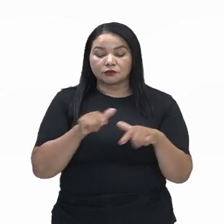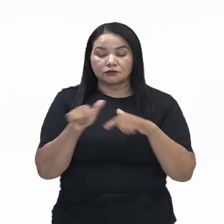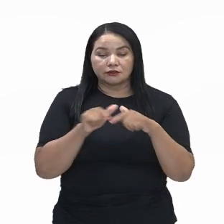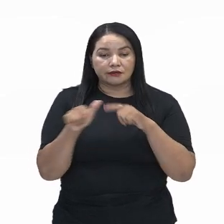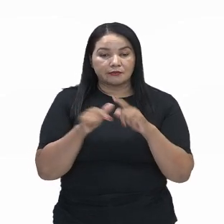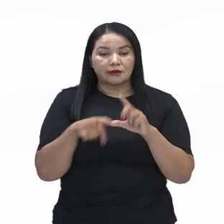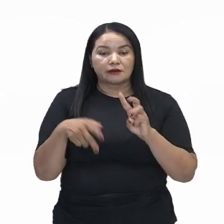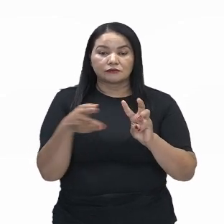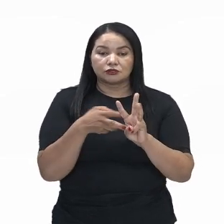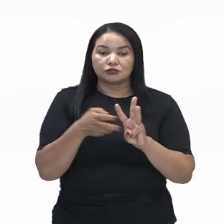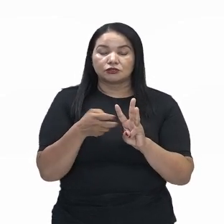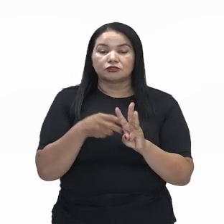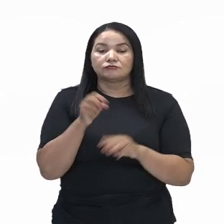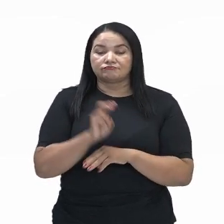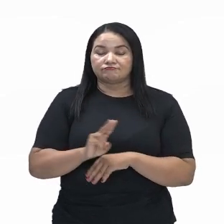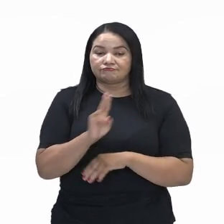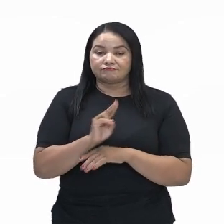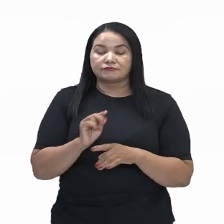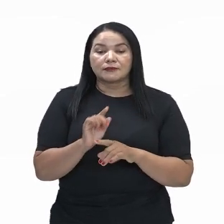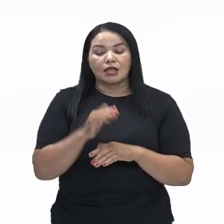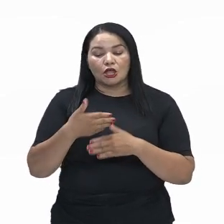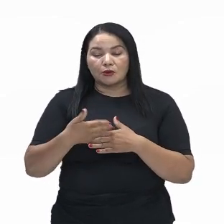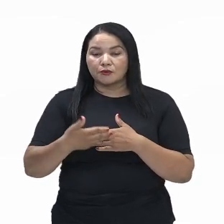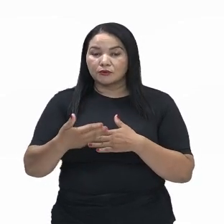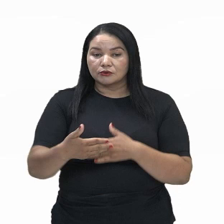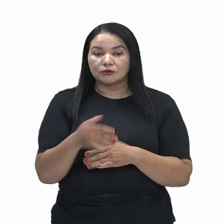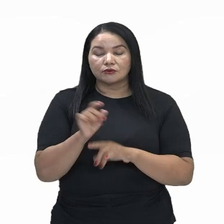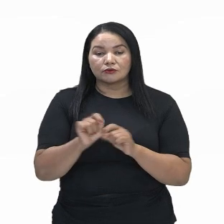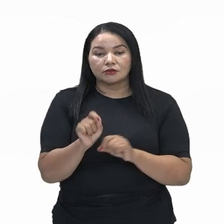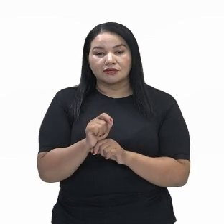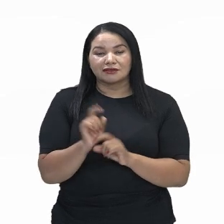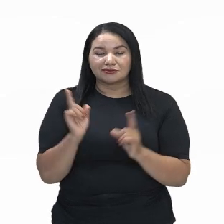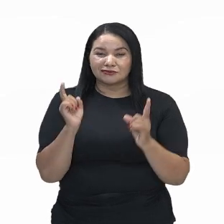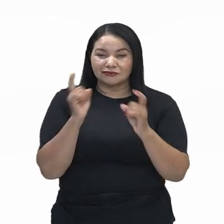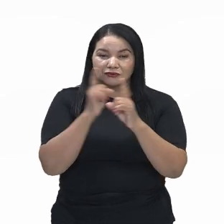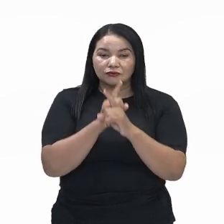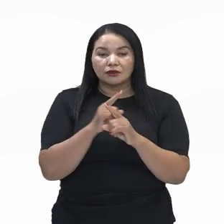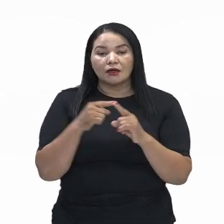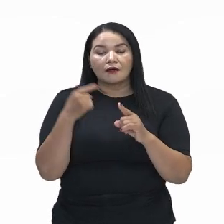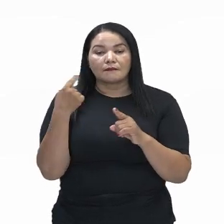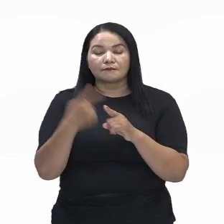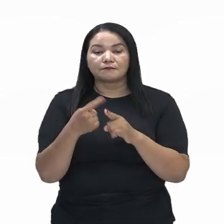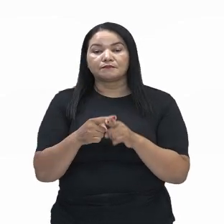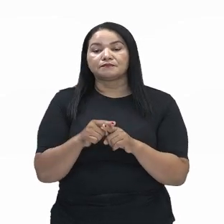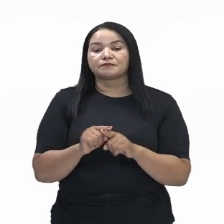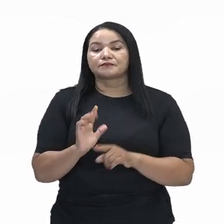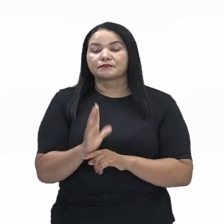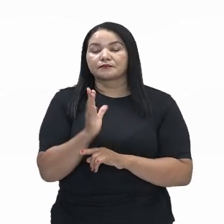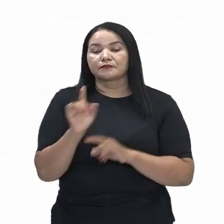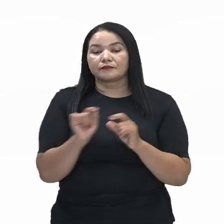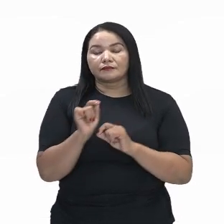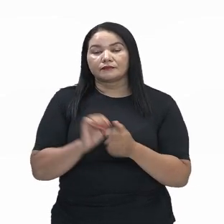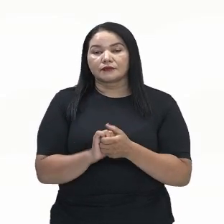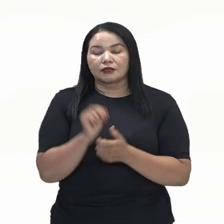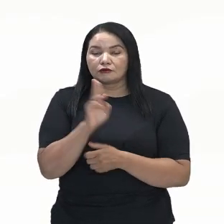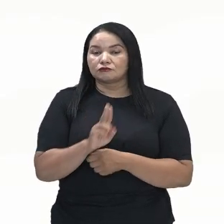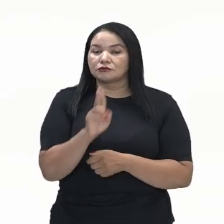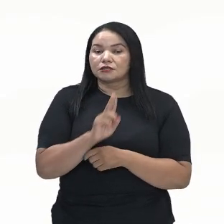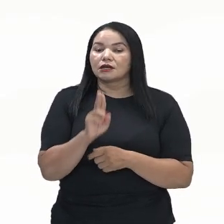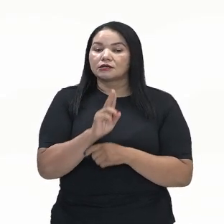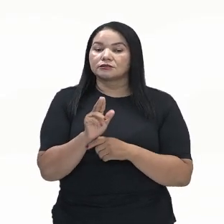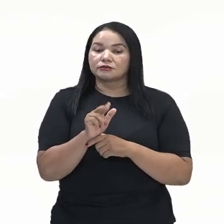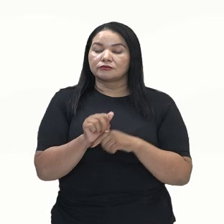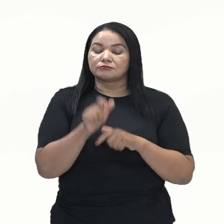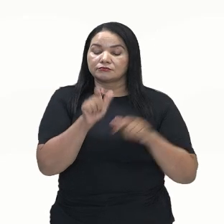No entanto, com o passar do tempo, houve dificuldades na utilização dessa mão